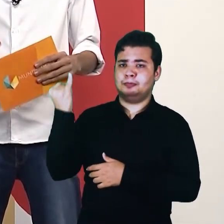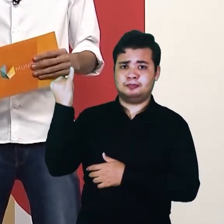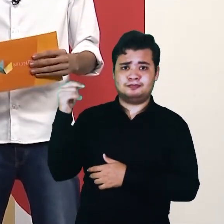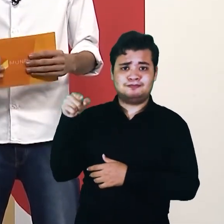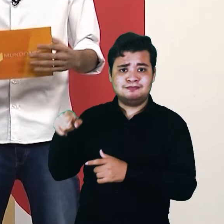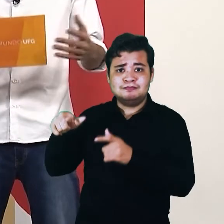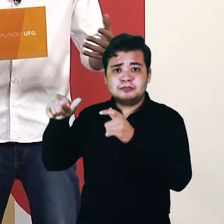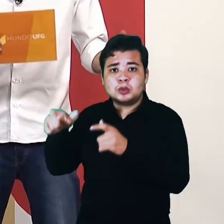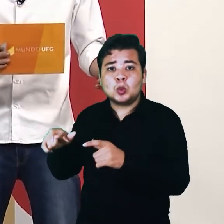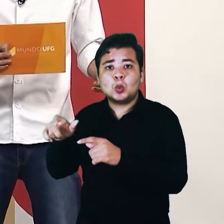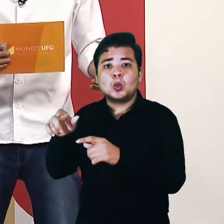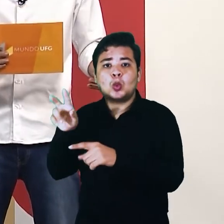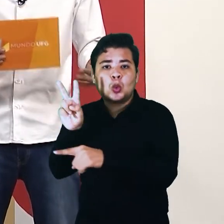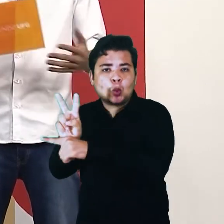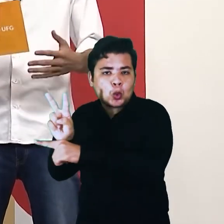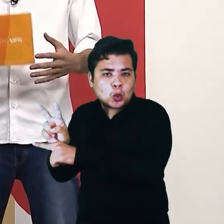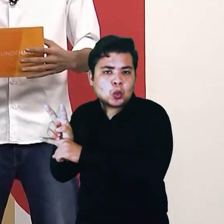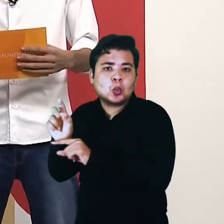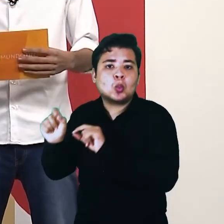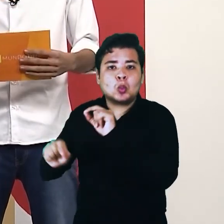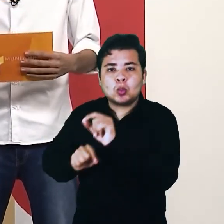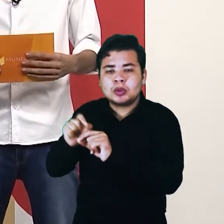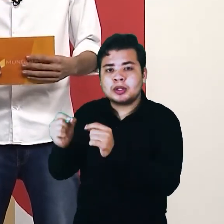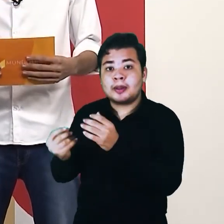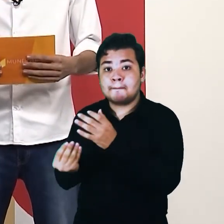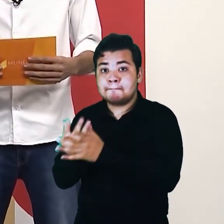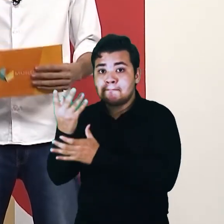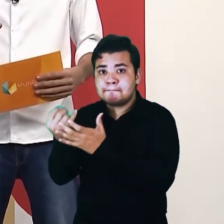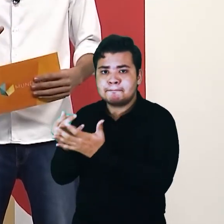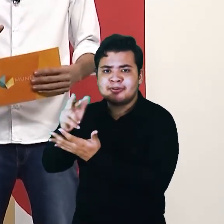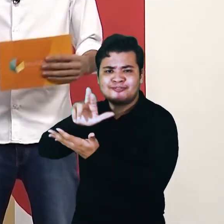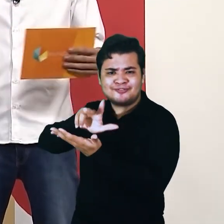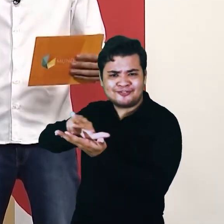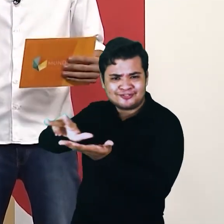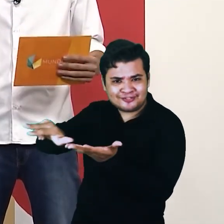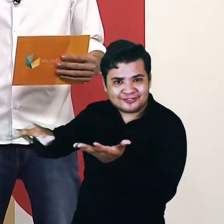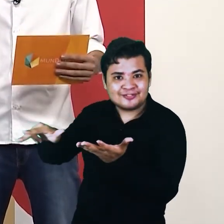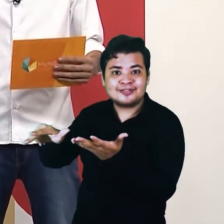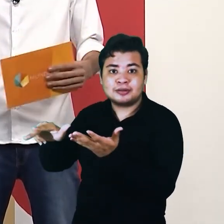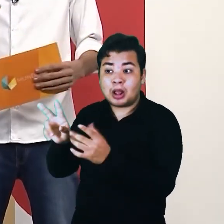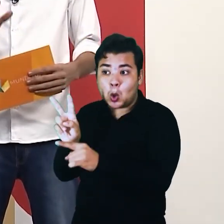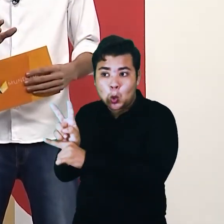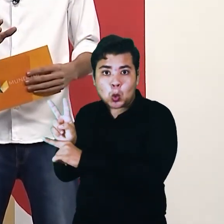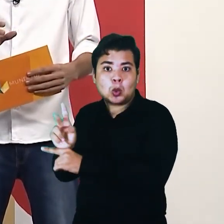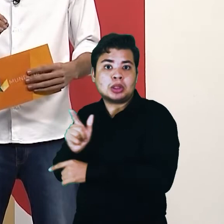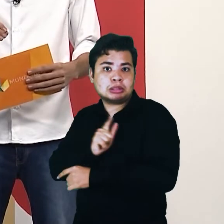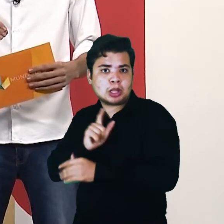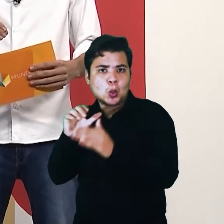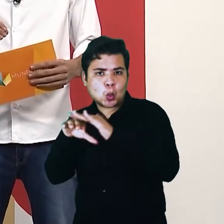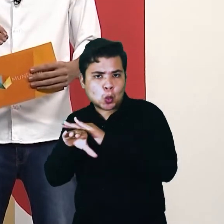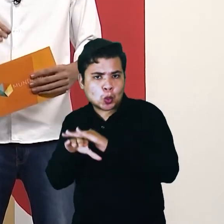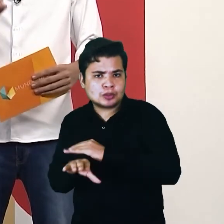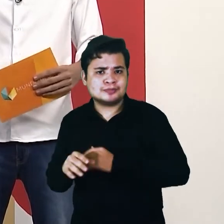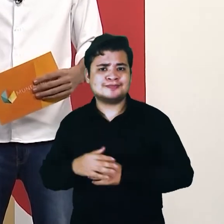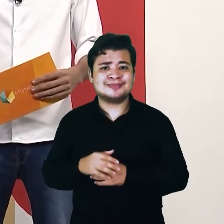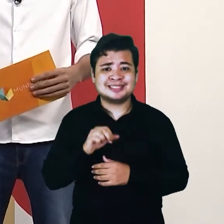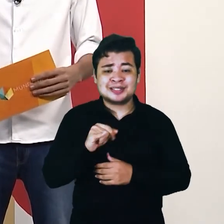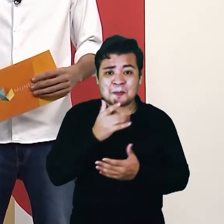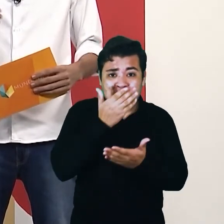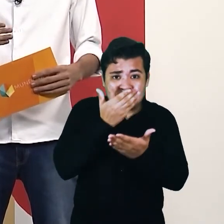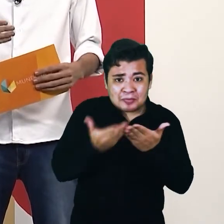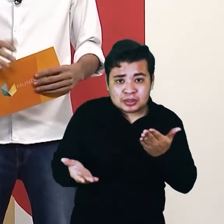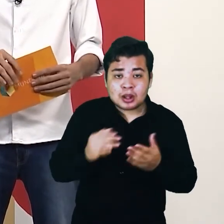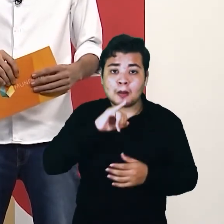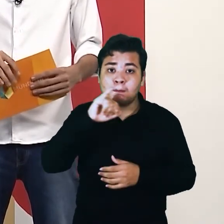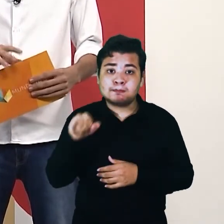que abriga amostras da biodiversidade vegetal. Caso você tenha perdido, acesse o nosso canal no YouTube